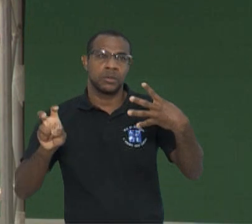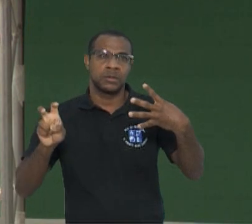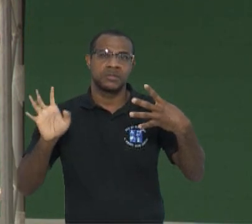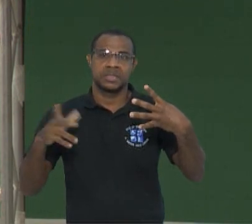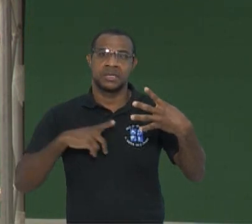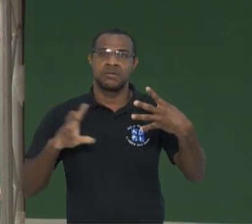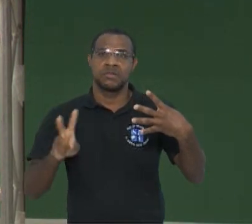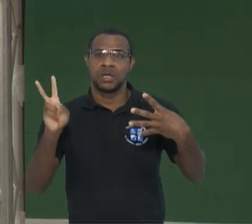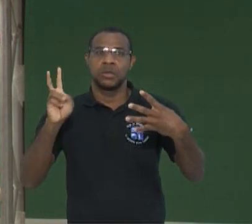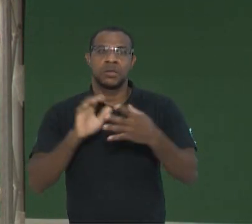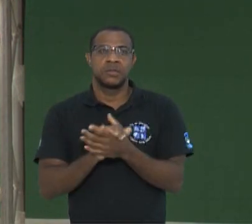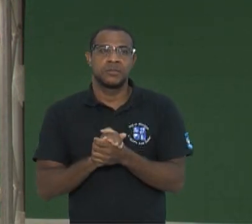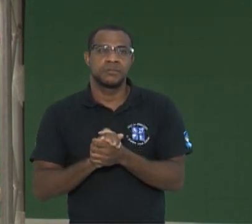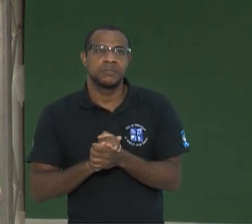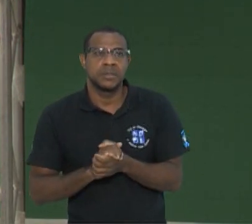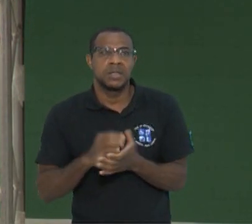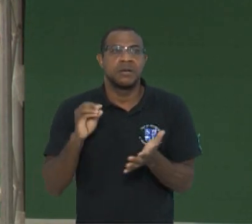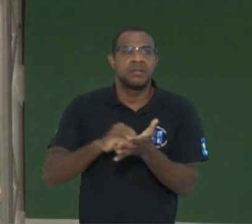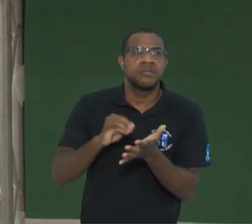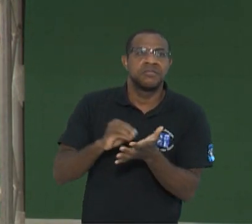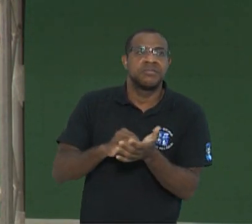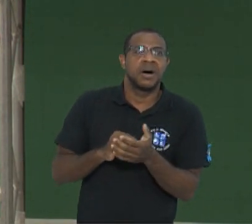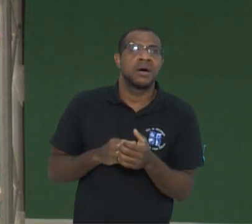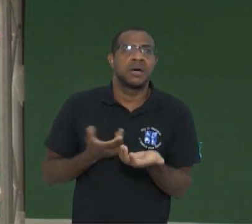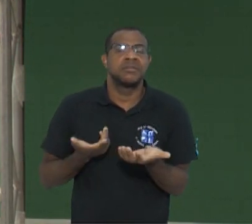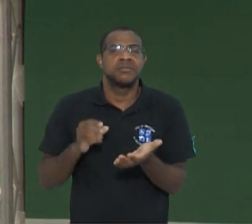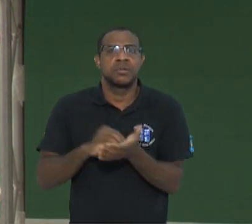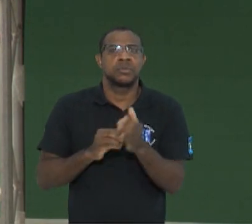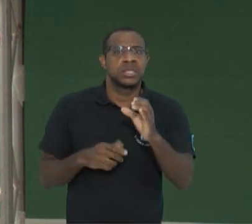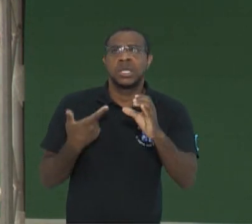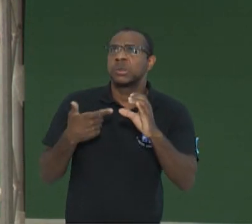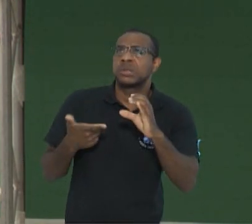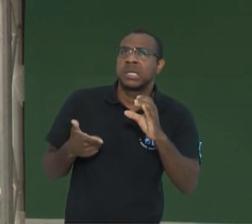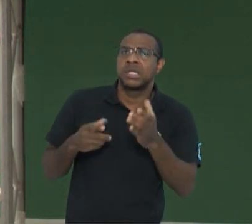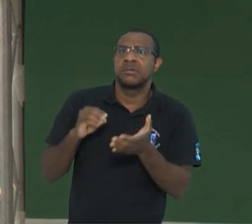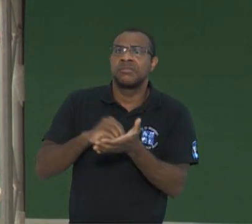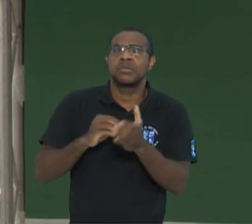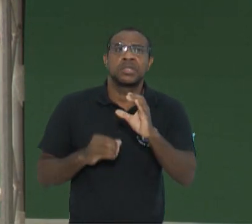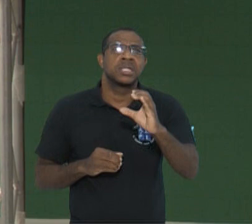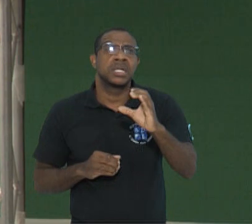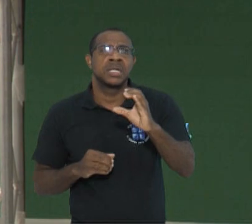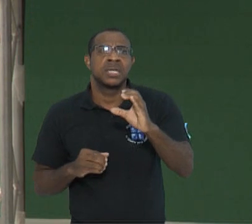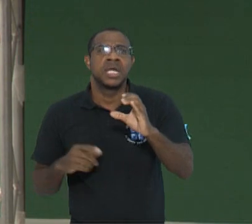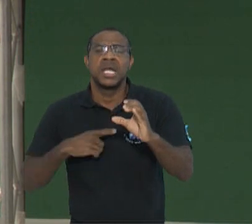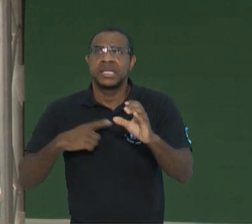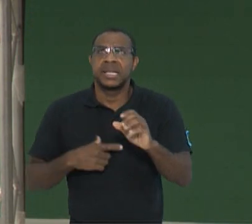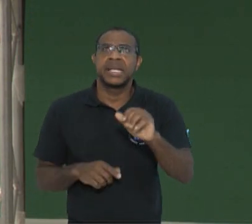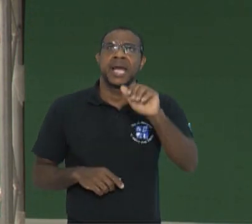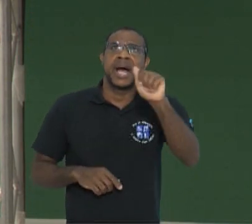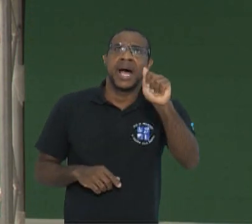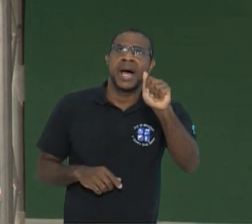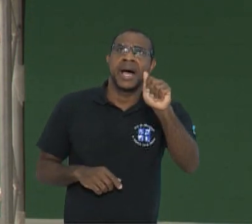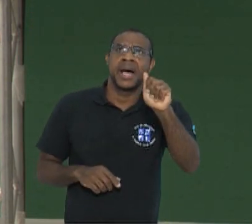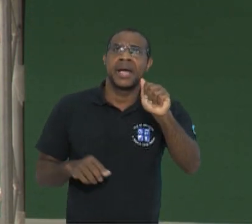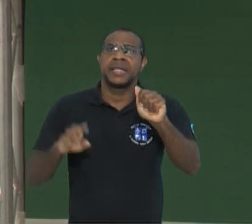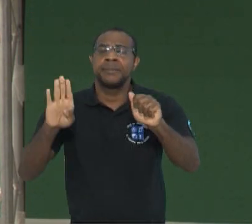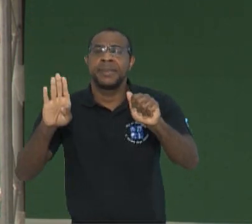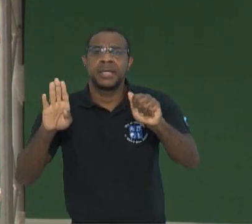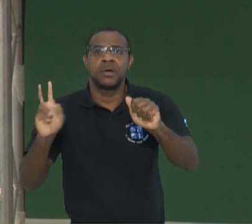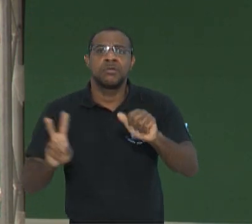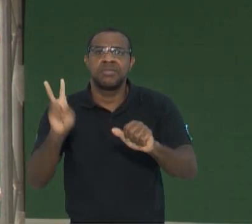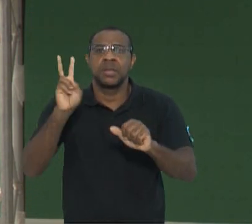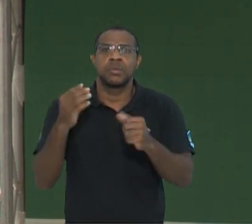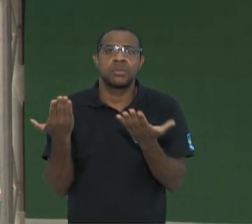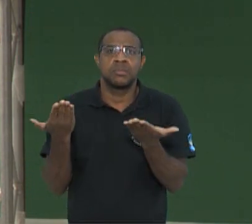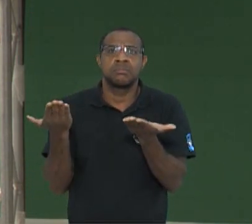vezes o C. Eu não tenho C, eu tenho A e B. Então agora eu passo para a resolução, o cálculo